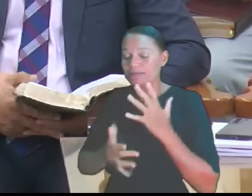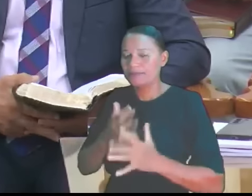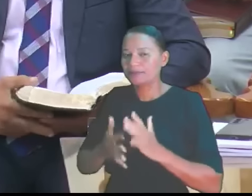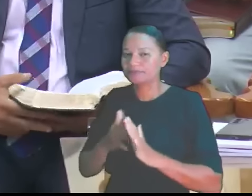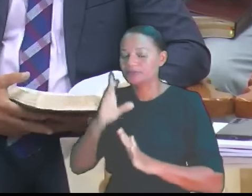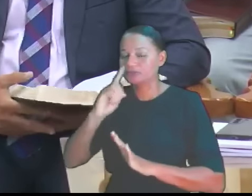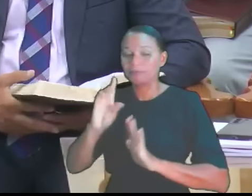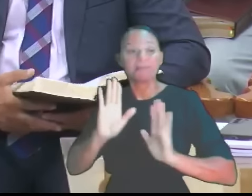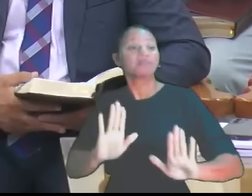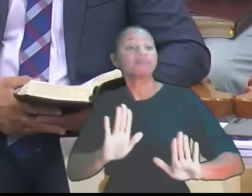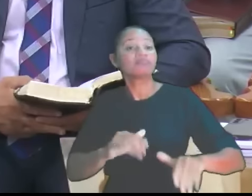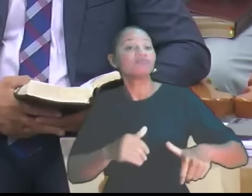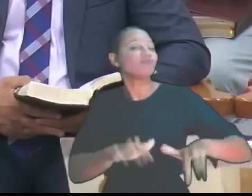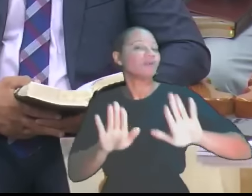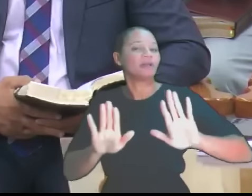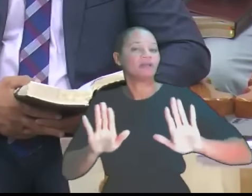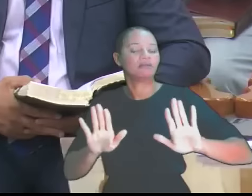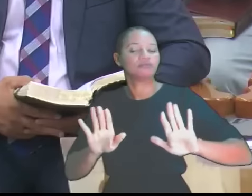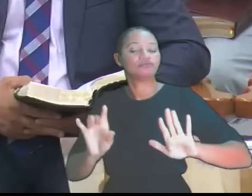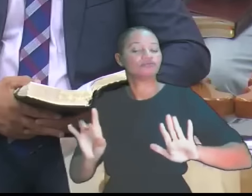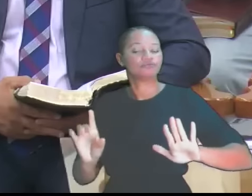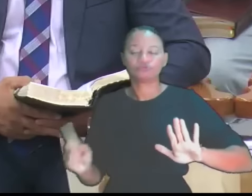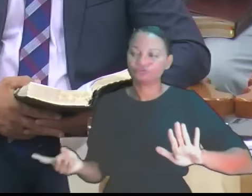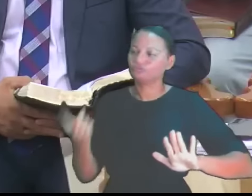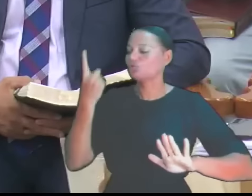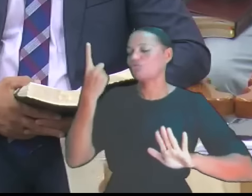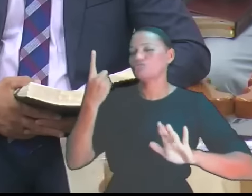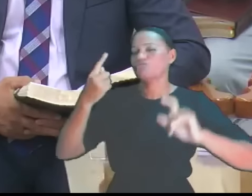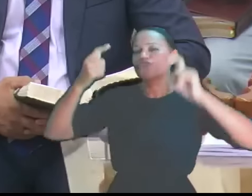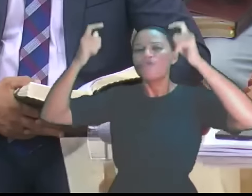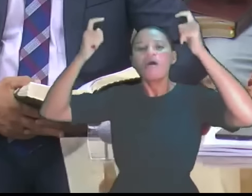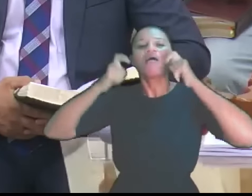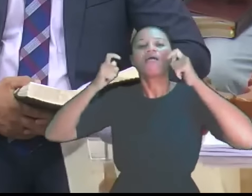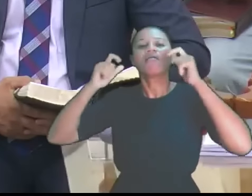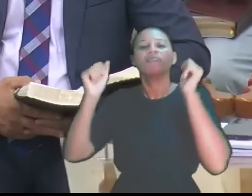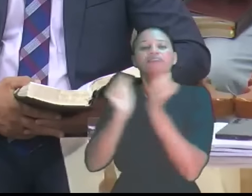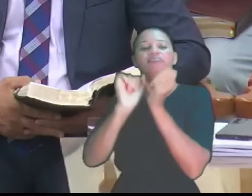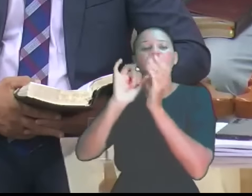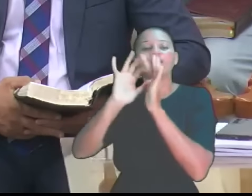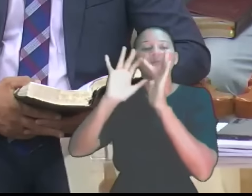lá, porque só ele é o rei da glória.